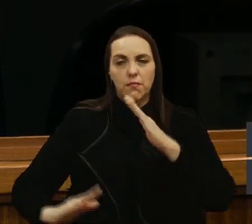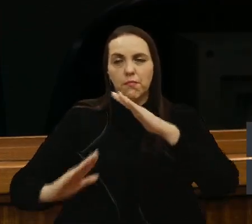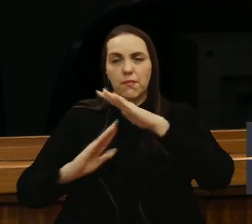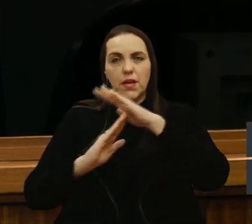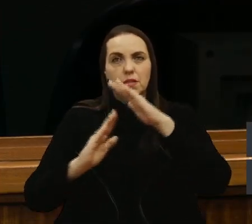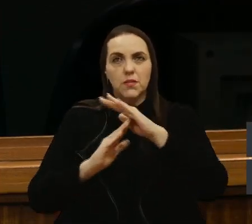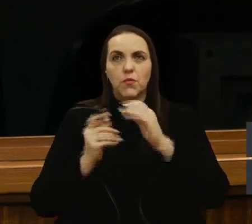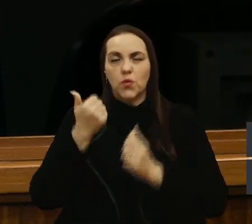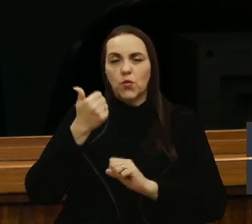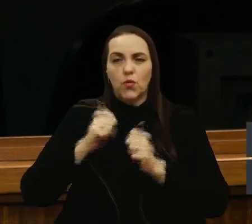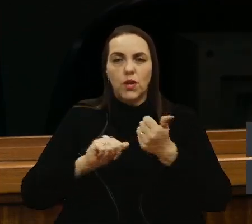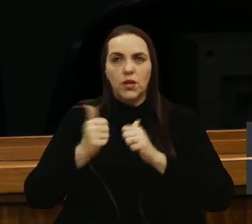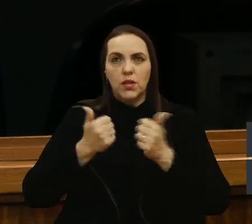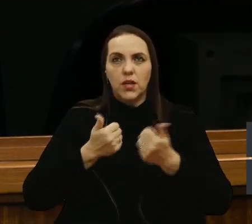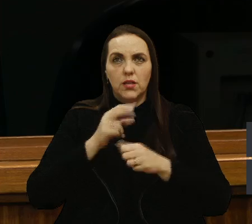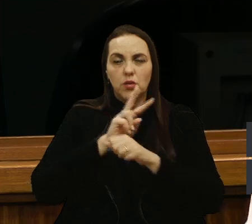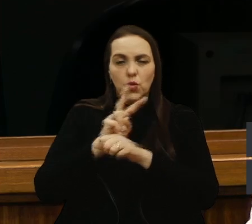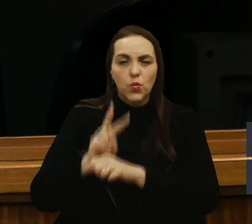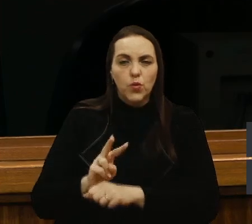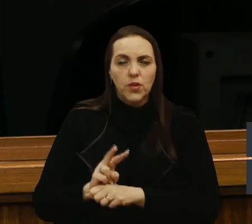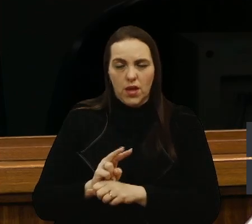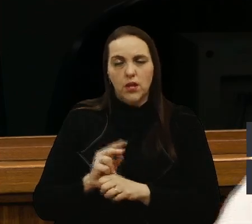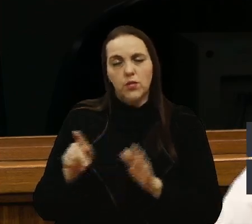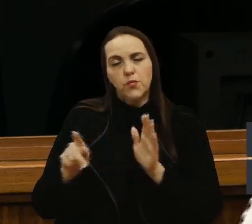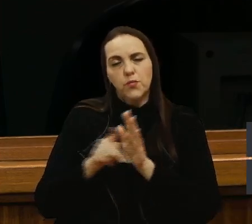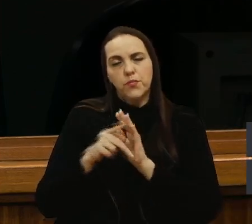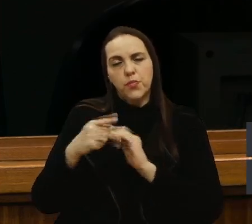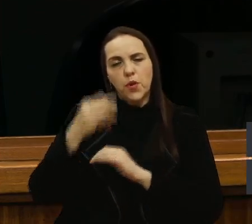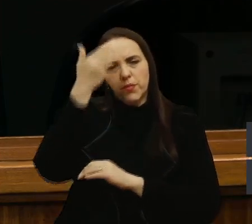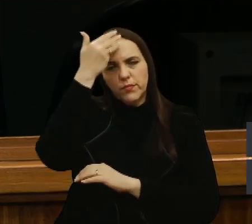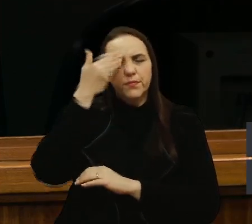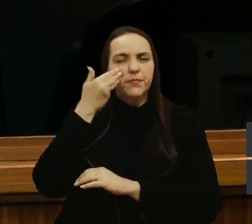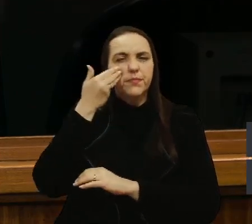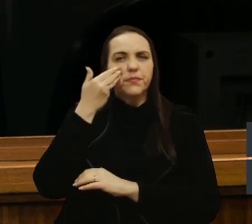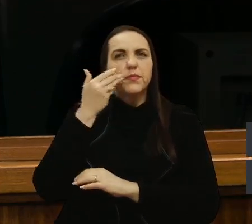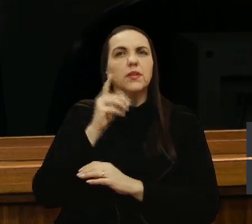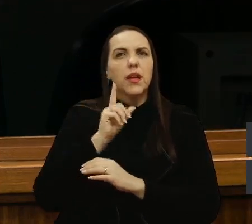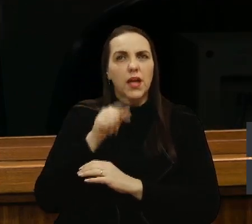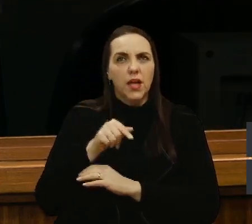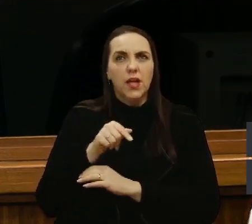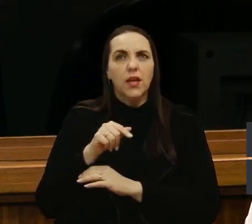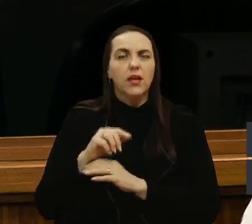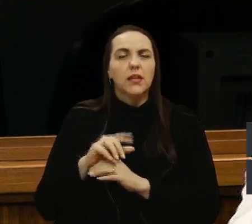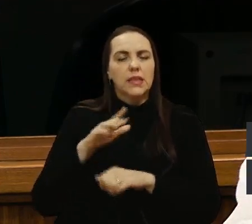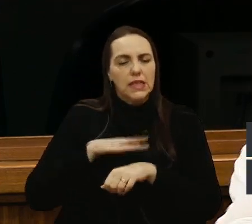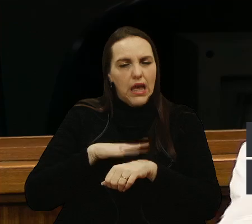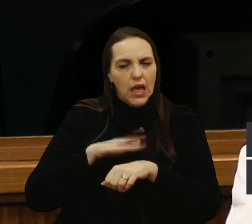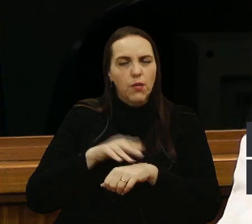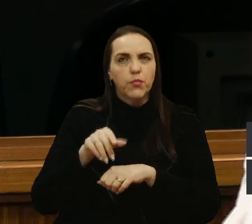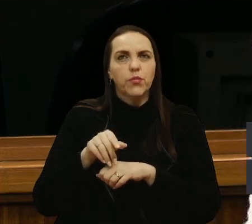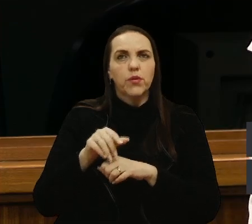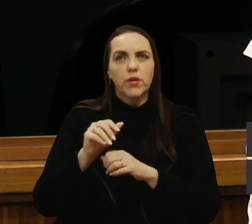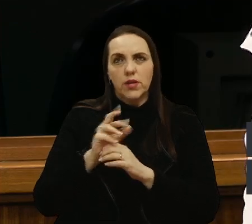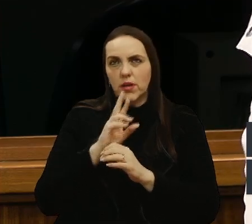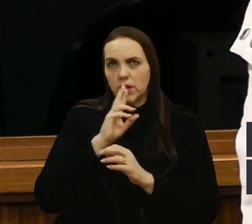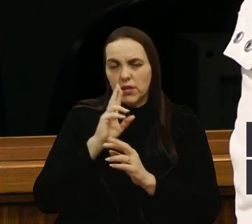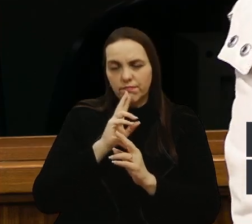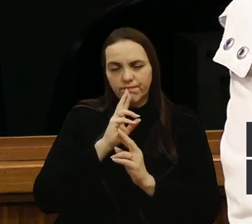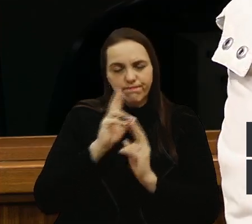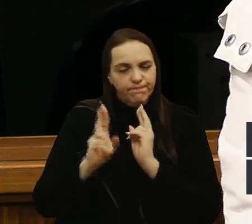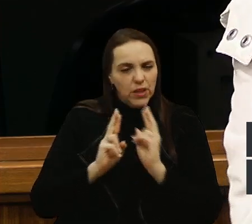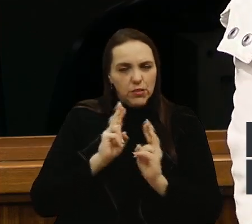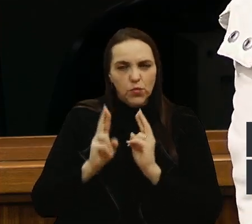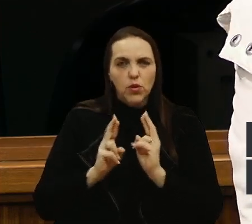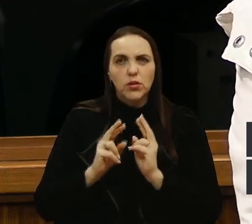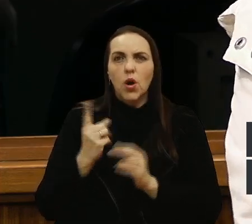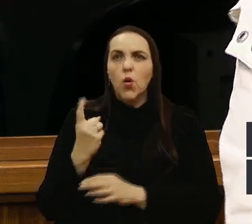na linha de cuidado ao AVC. São rigorosos indicadores de tempo-resposta. O único